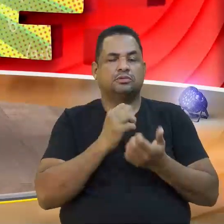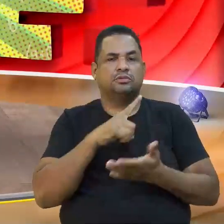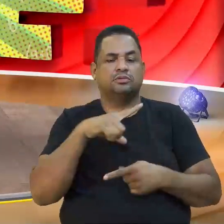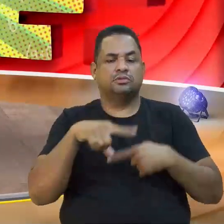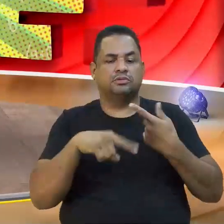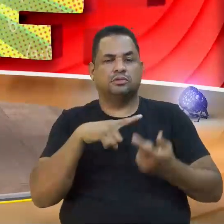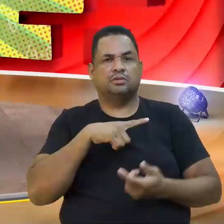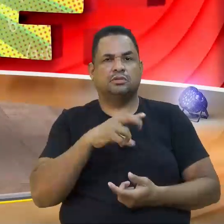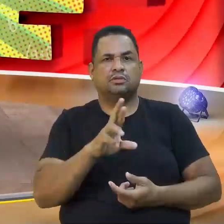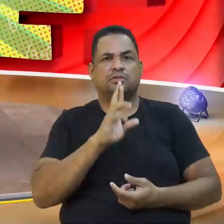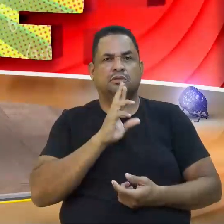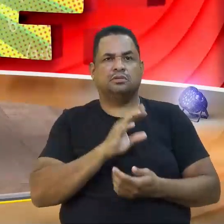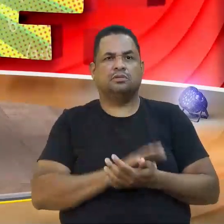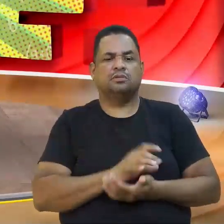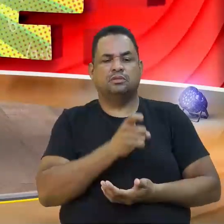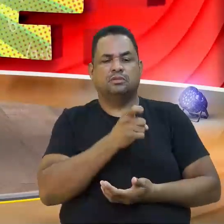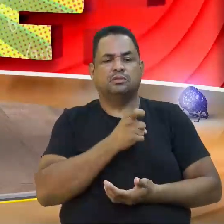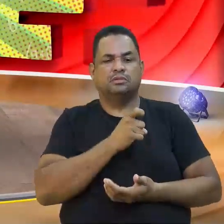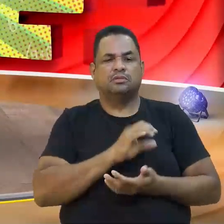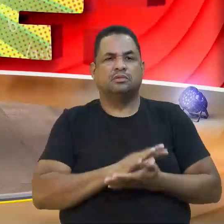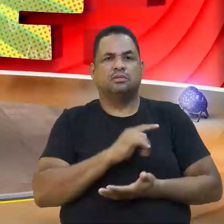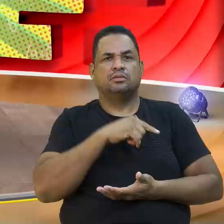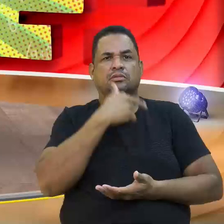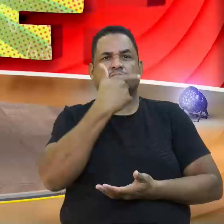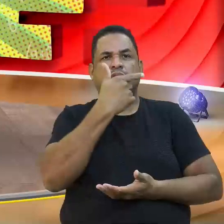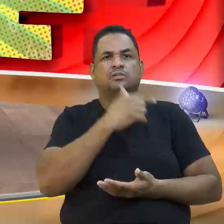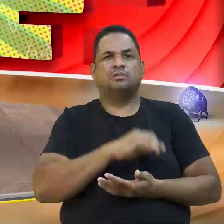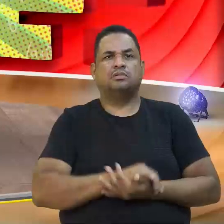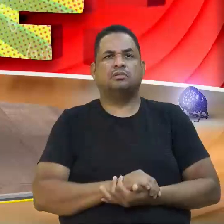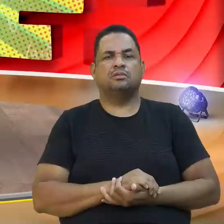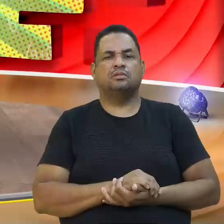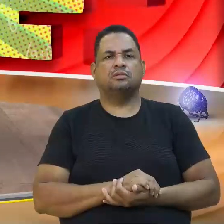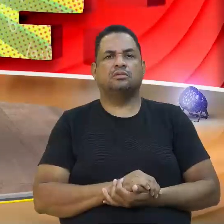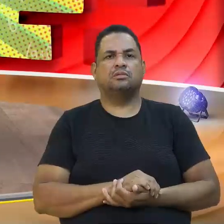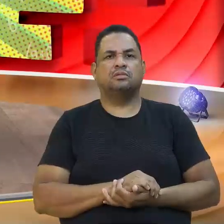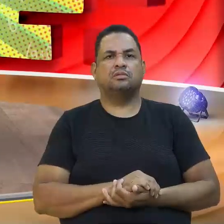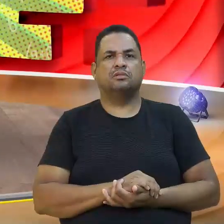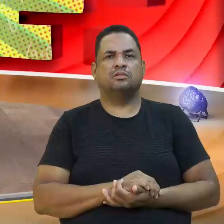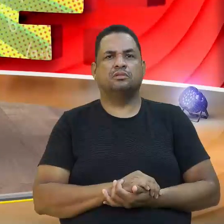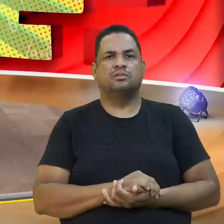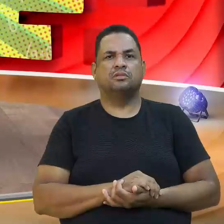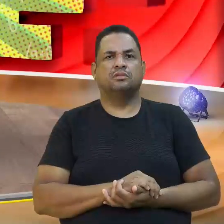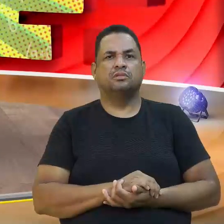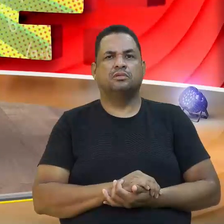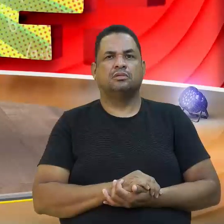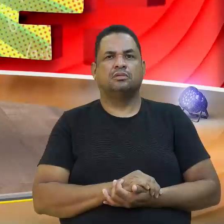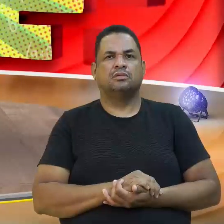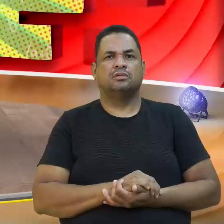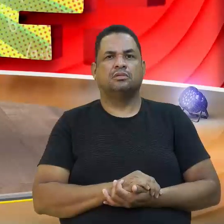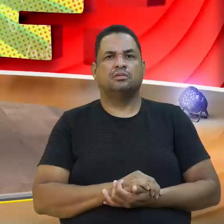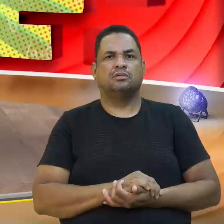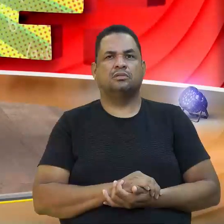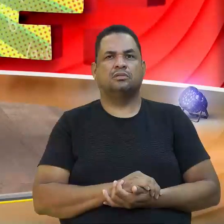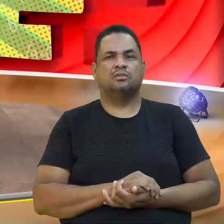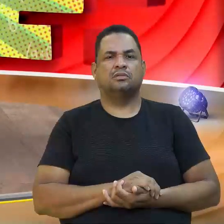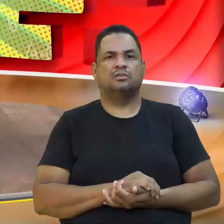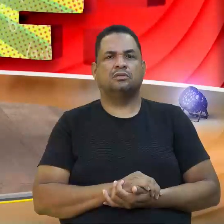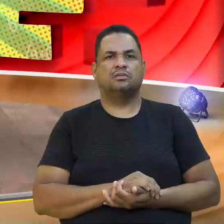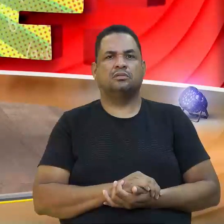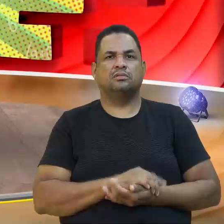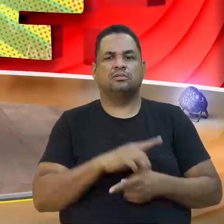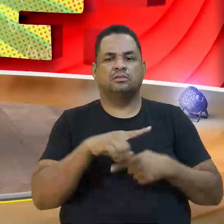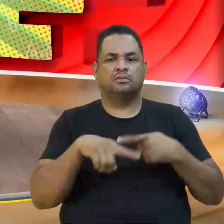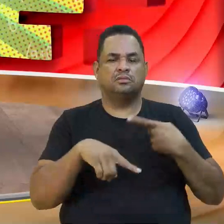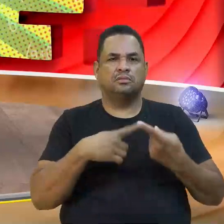ao quadrado eleva ao quadrado. Aquele valor que foi dado ali é 3, né? Eleva ao 3 ao quadrado, quadrado é 3 depois vezes 3. tira,